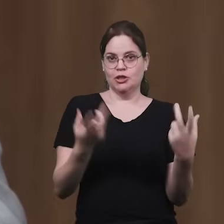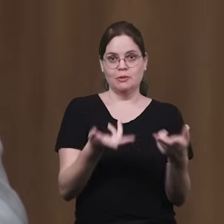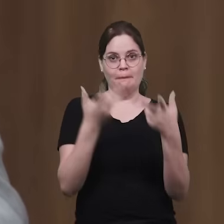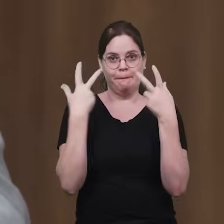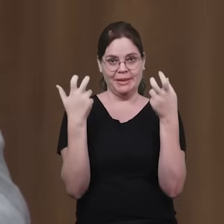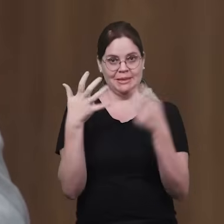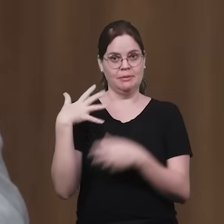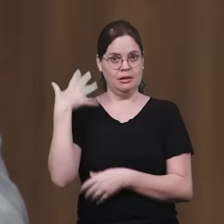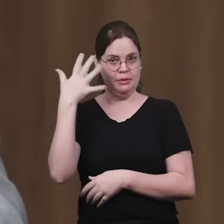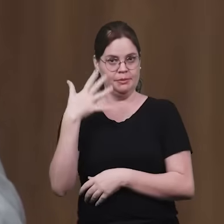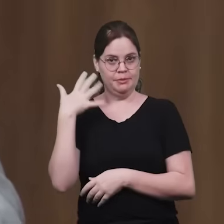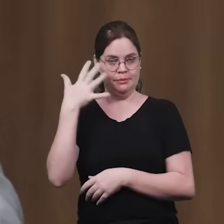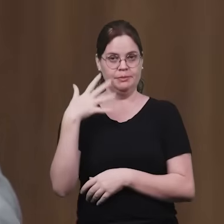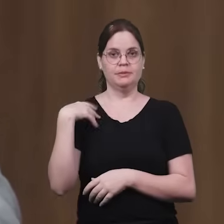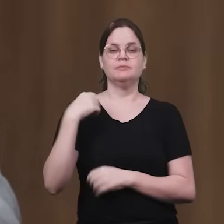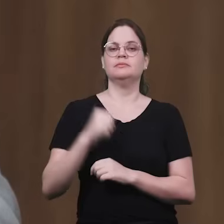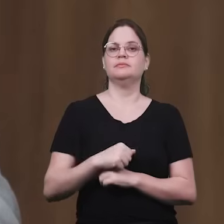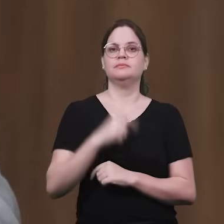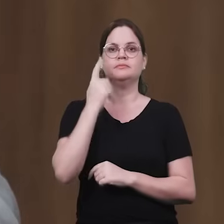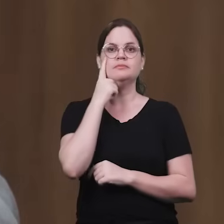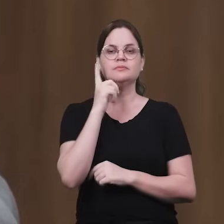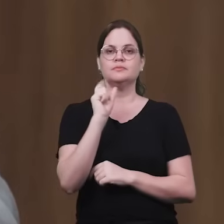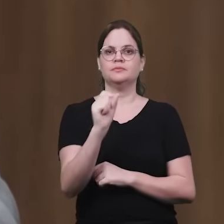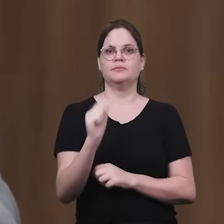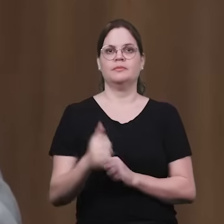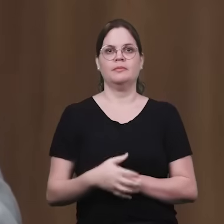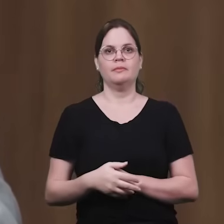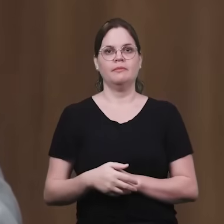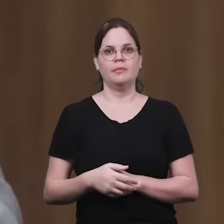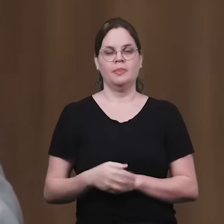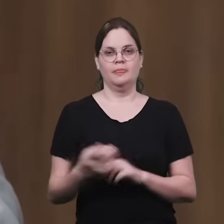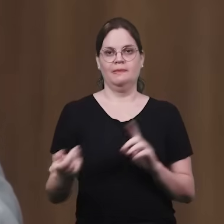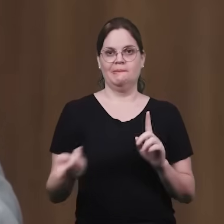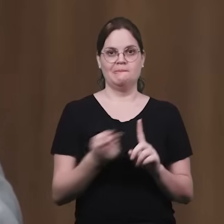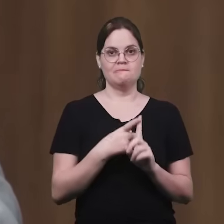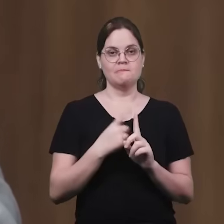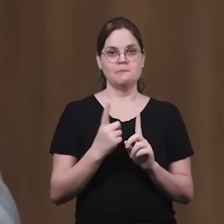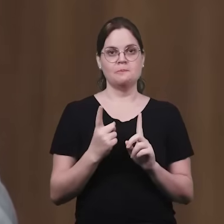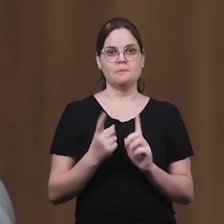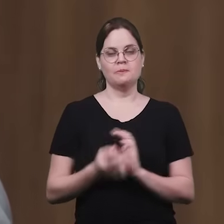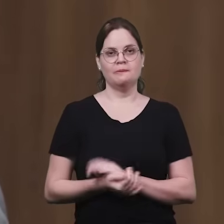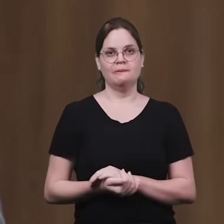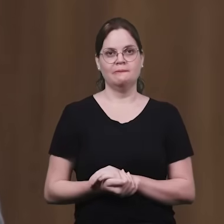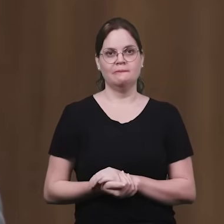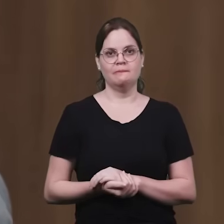mensagem. A primeira forma é a forma